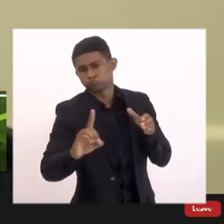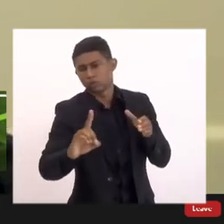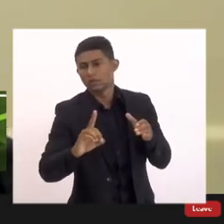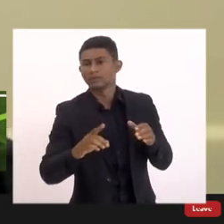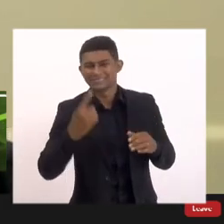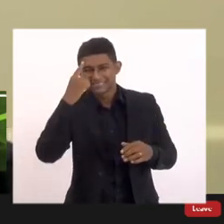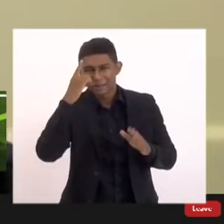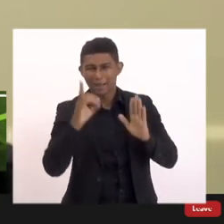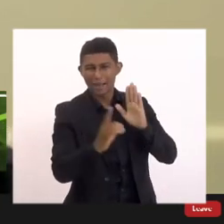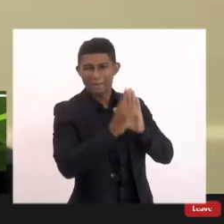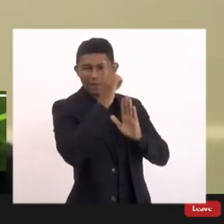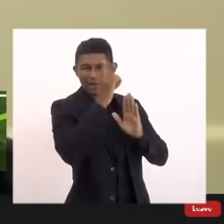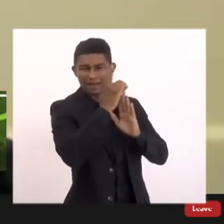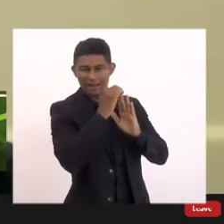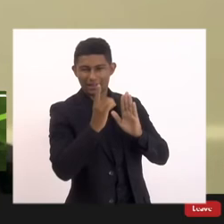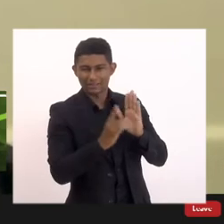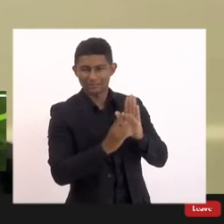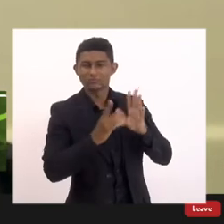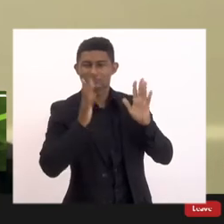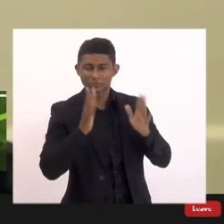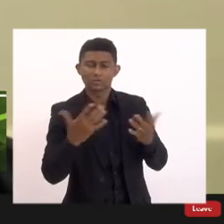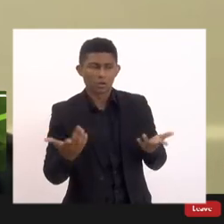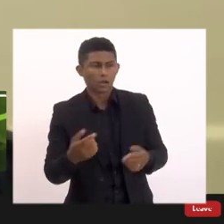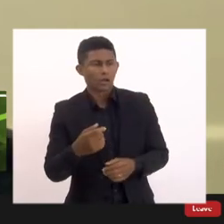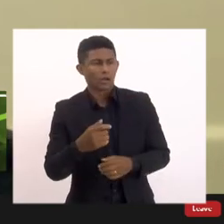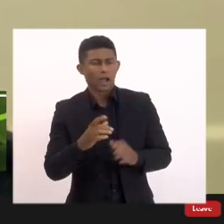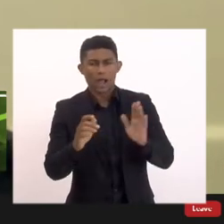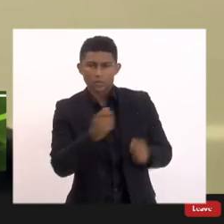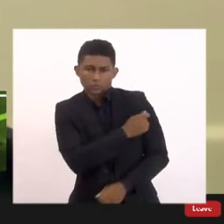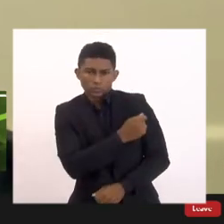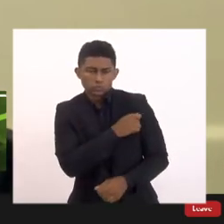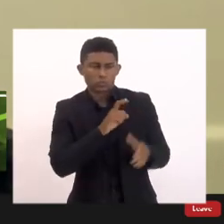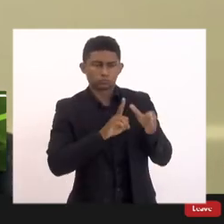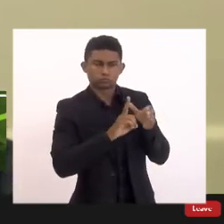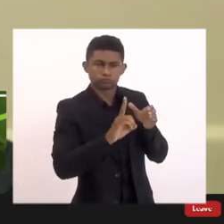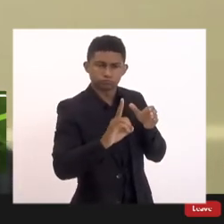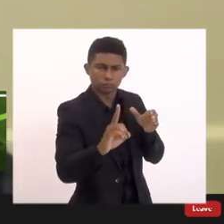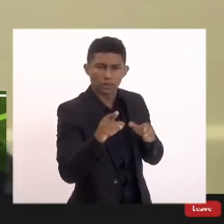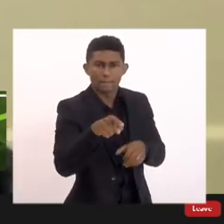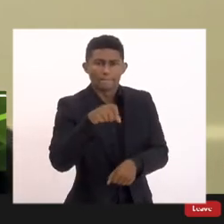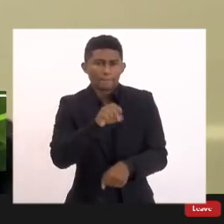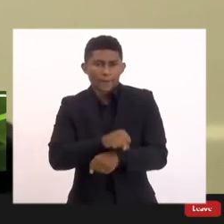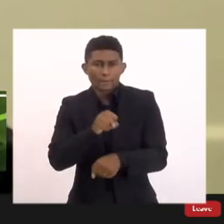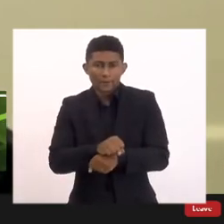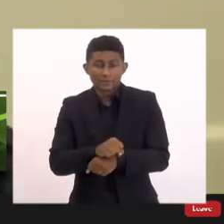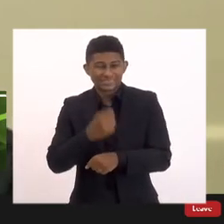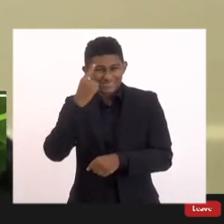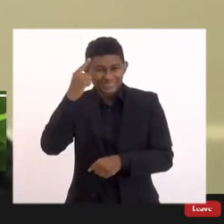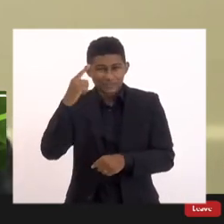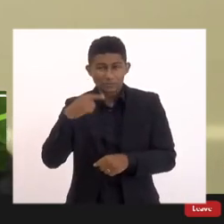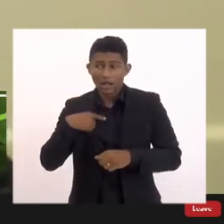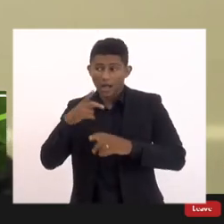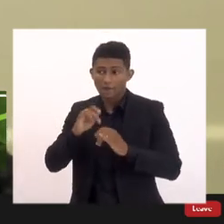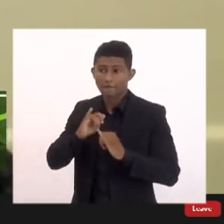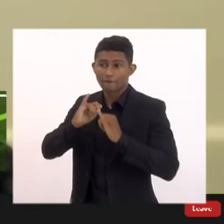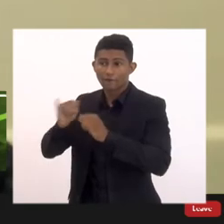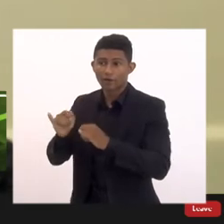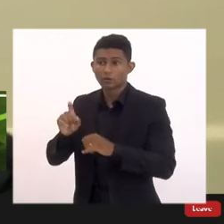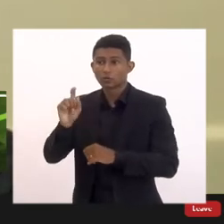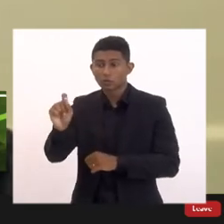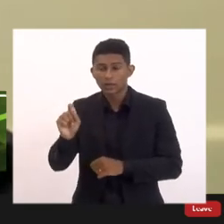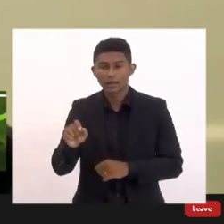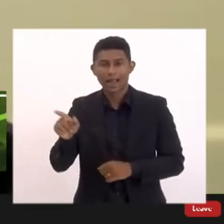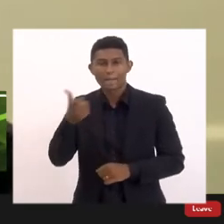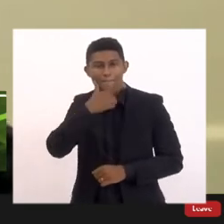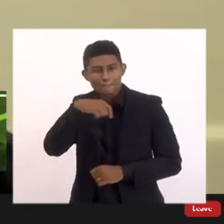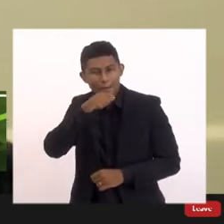foi colocado na resolução, esse aluno vai ser isolado, enquanto aguarda, né, a vinda ou de um responsável para levá-lo a uma unidade de saúde